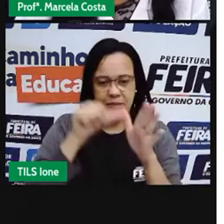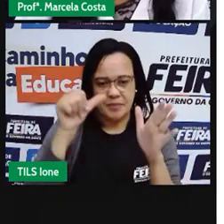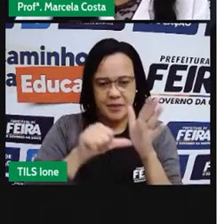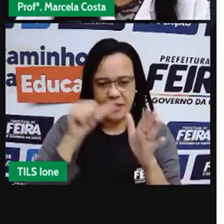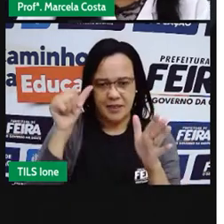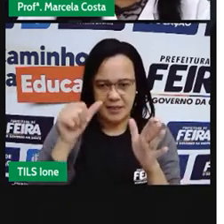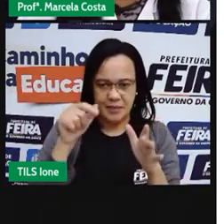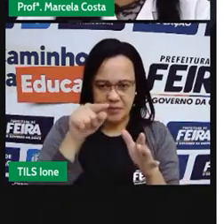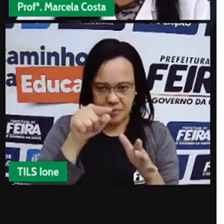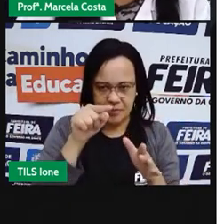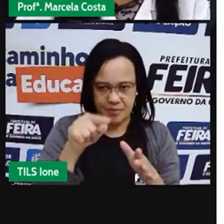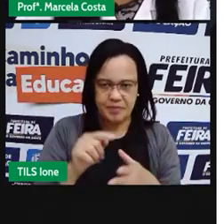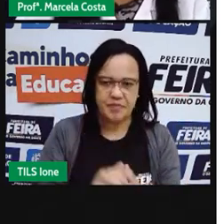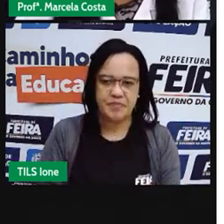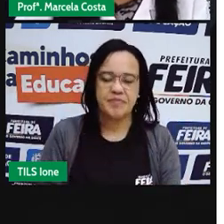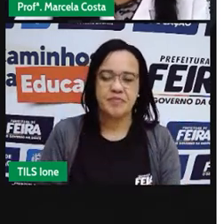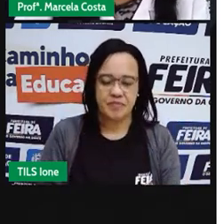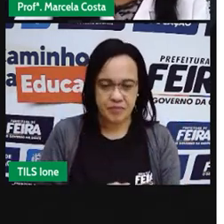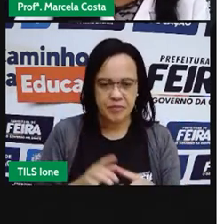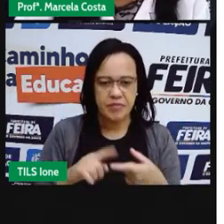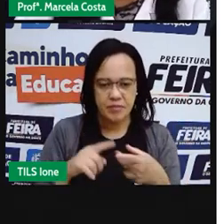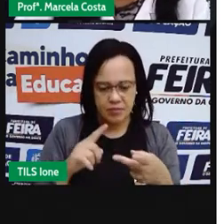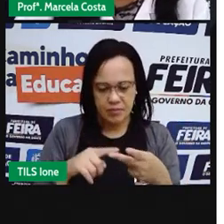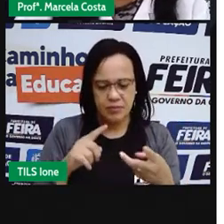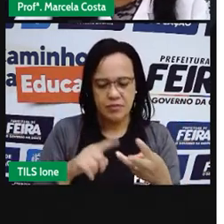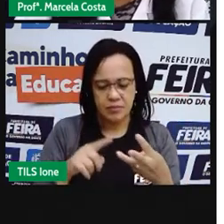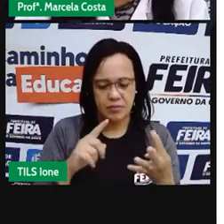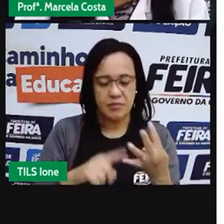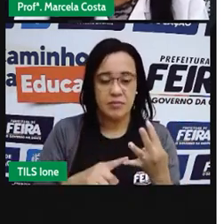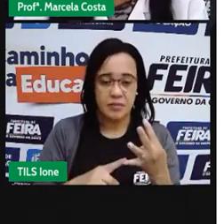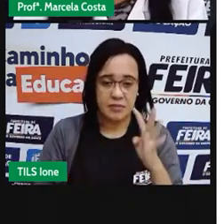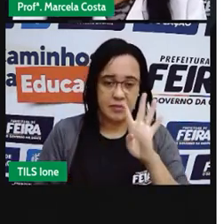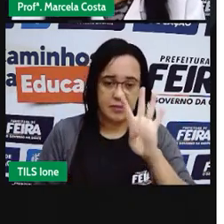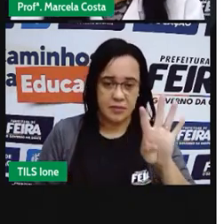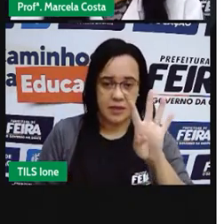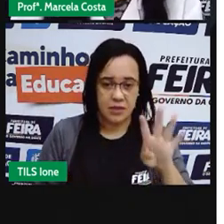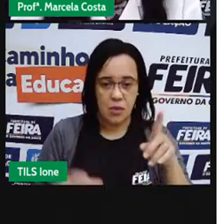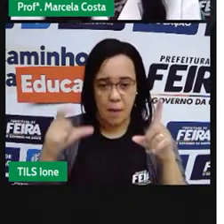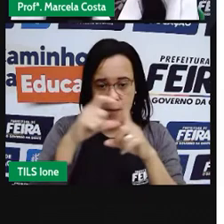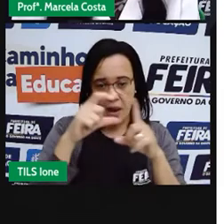uma, duas, três, quatro palavras nessa frase.